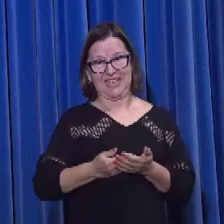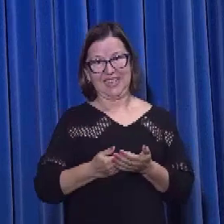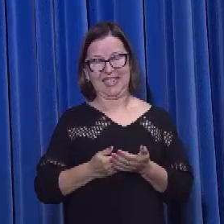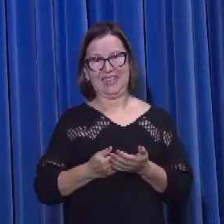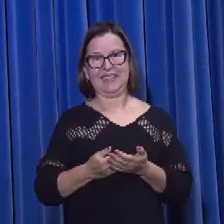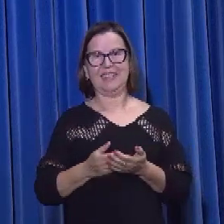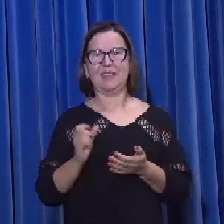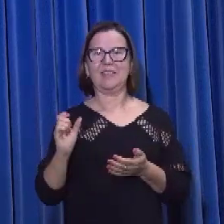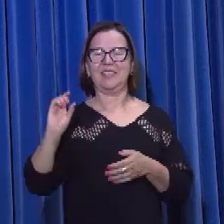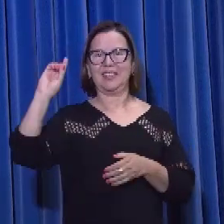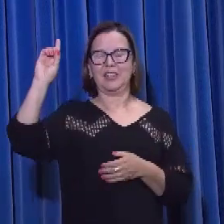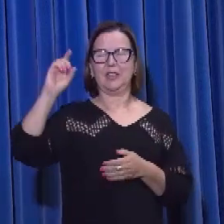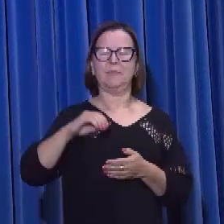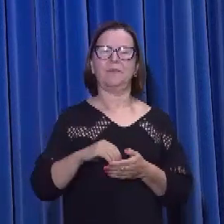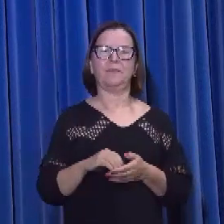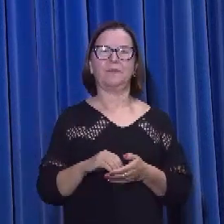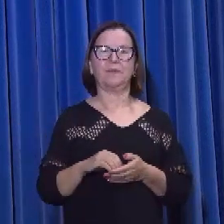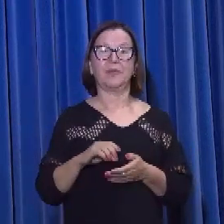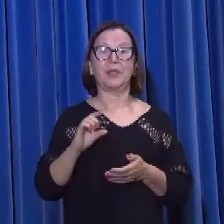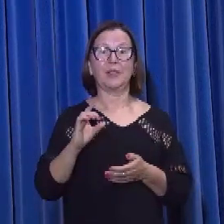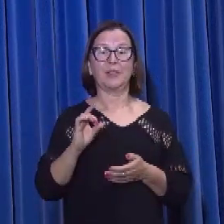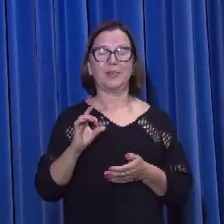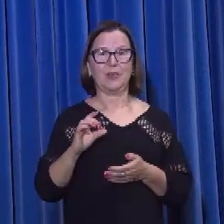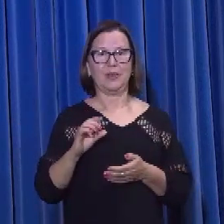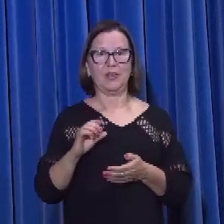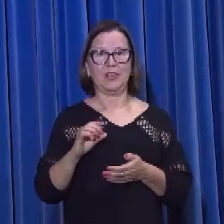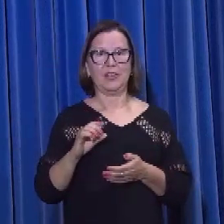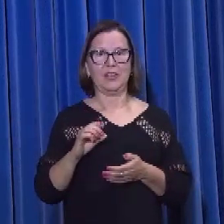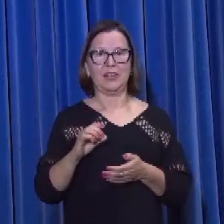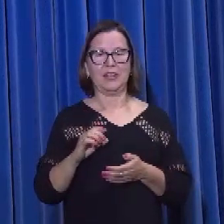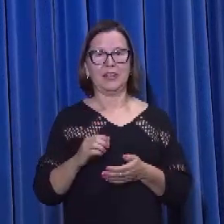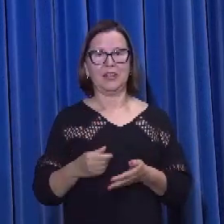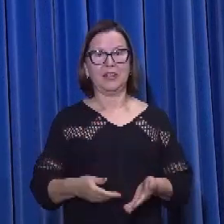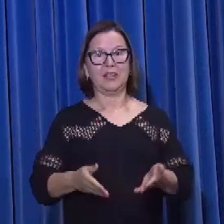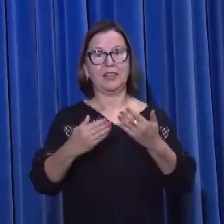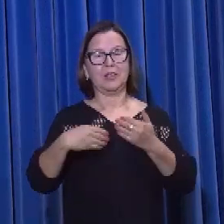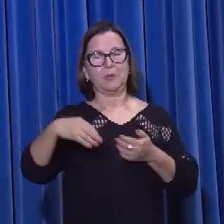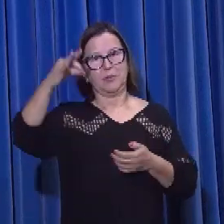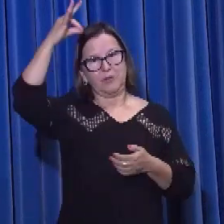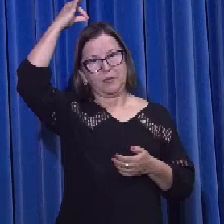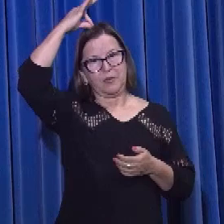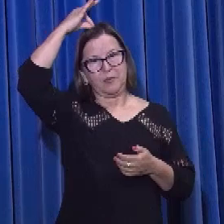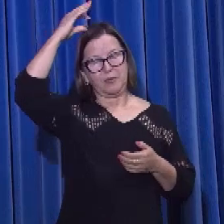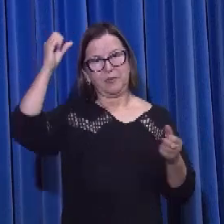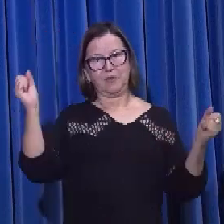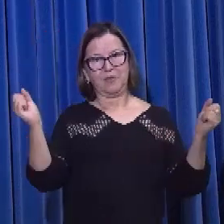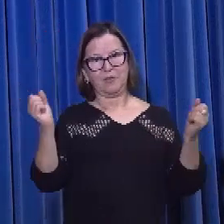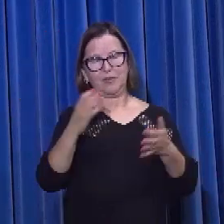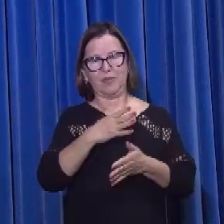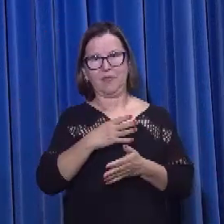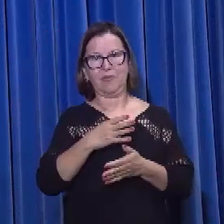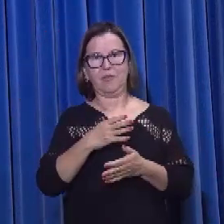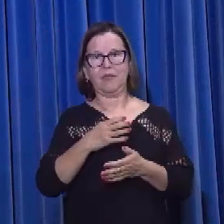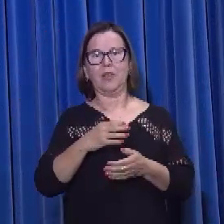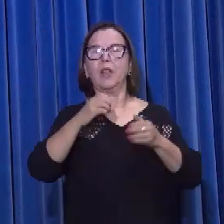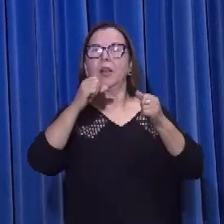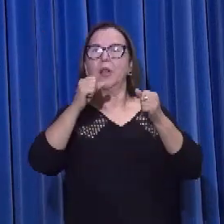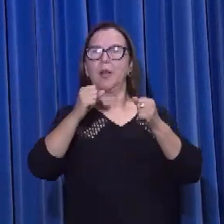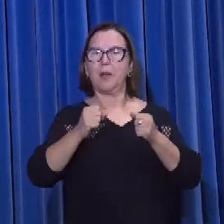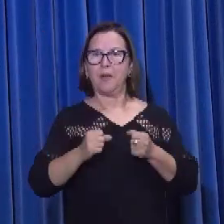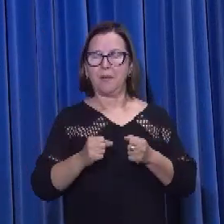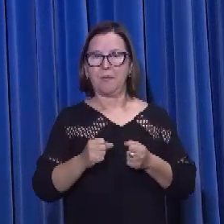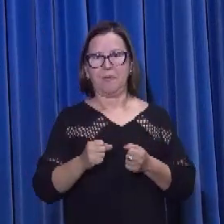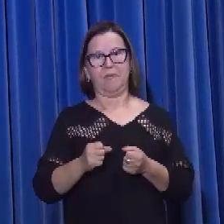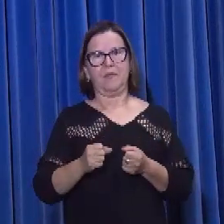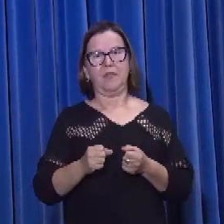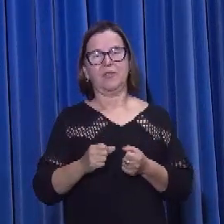é que o homem vivificado no seu espírito estará apto a responder com fé ao chamado de